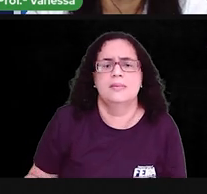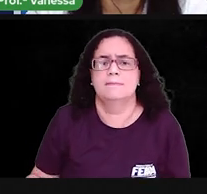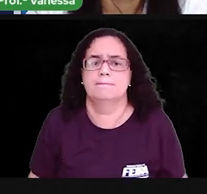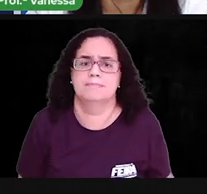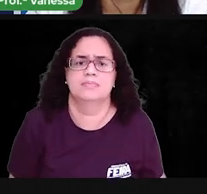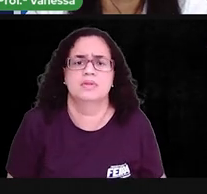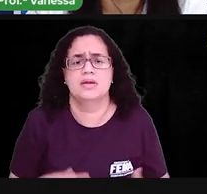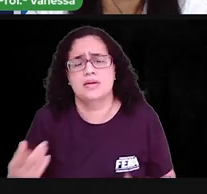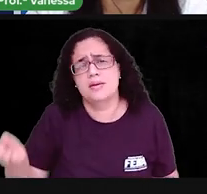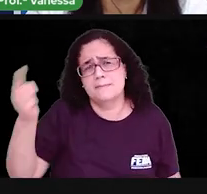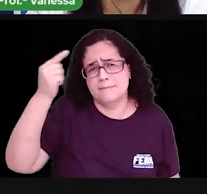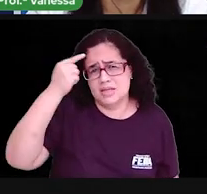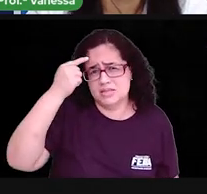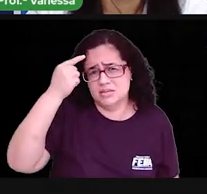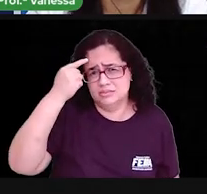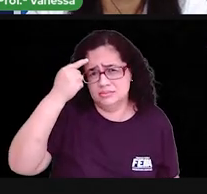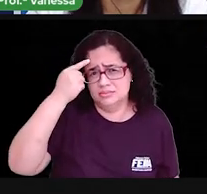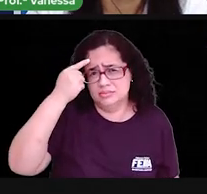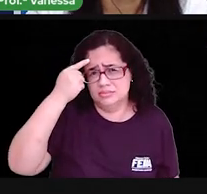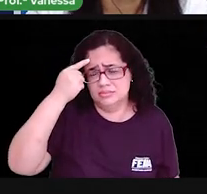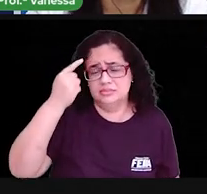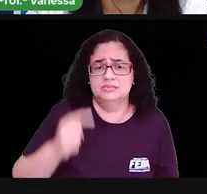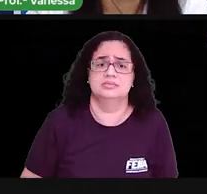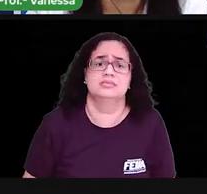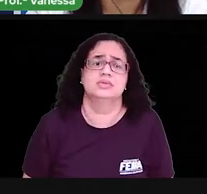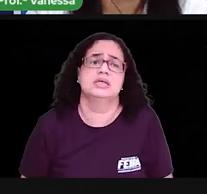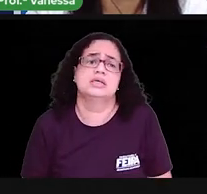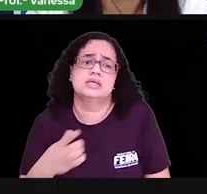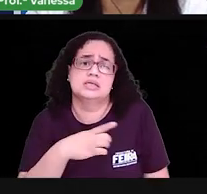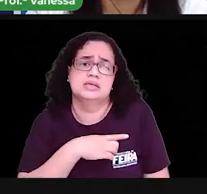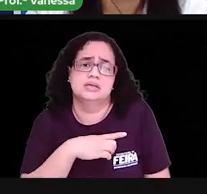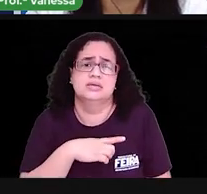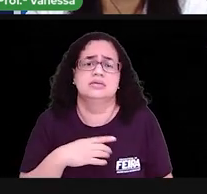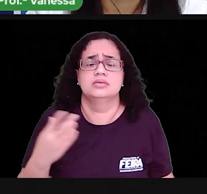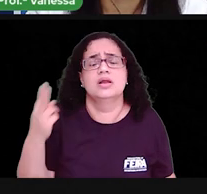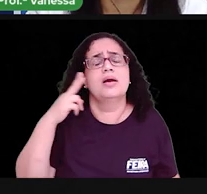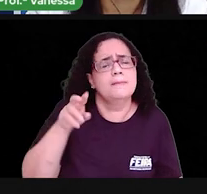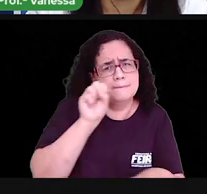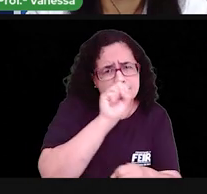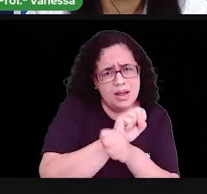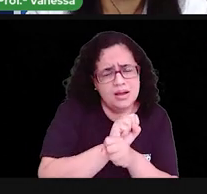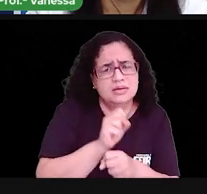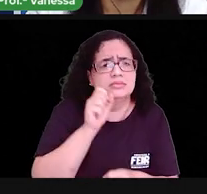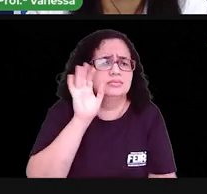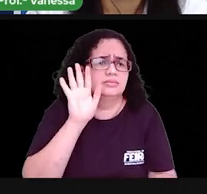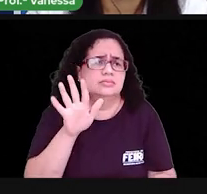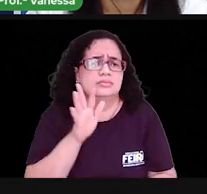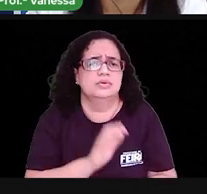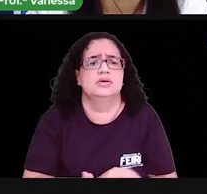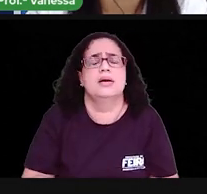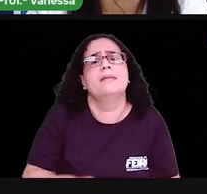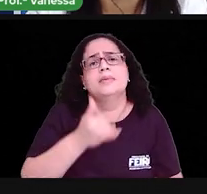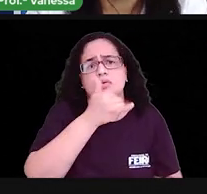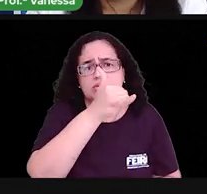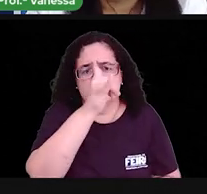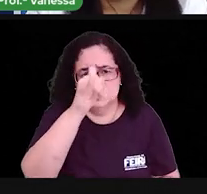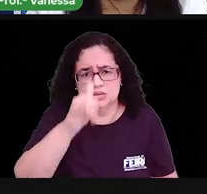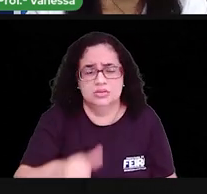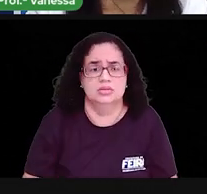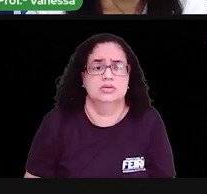e agora Pare pense se quiser pega aí dá uma pausinha pegue a conta de